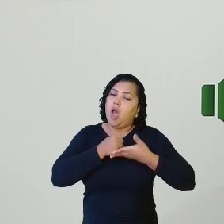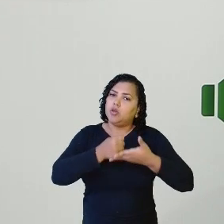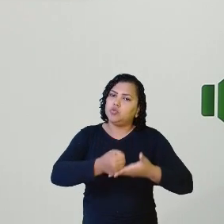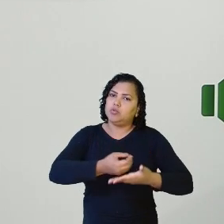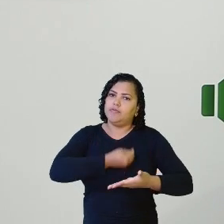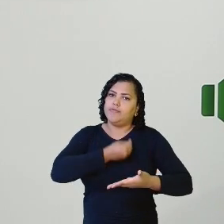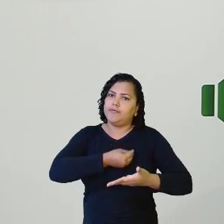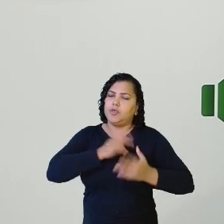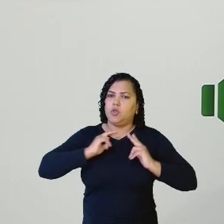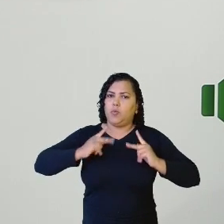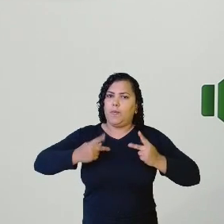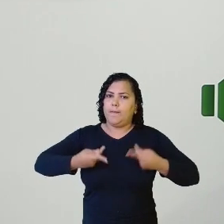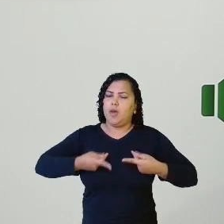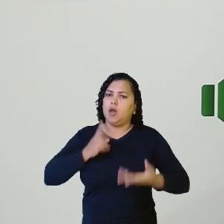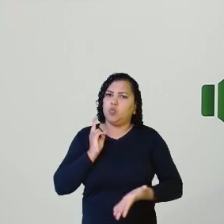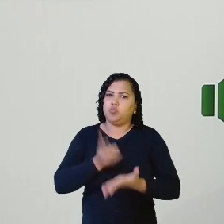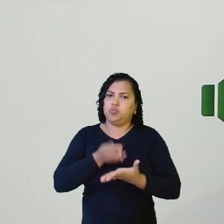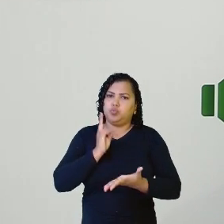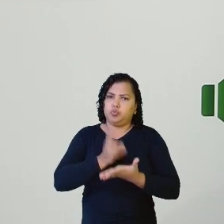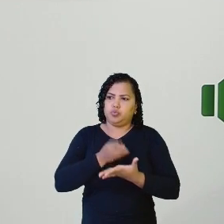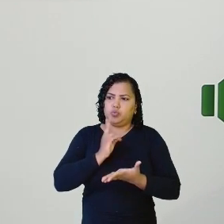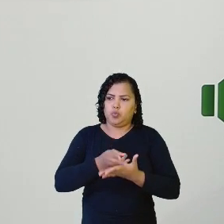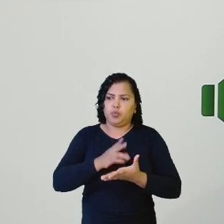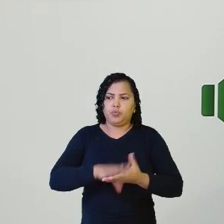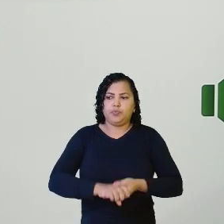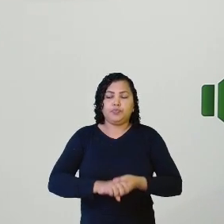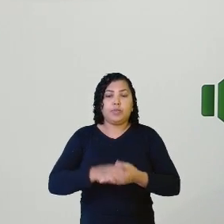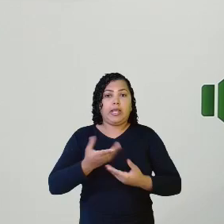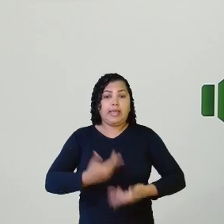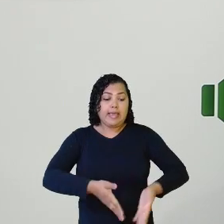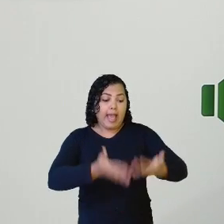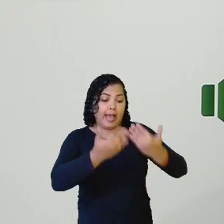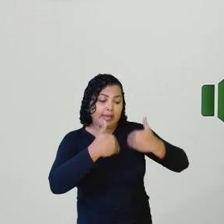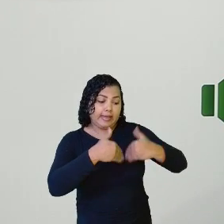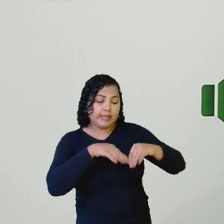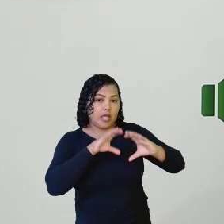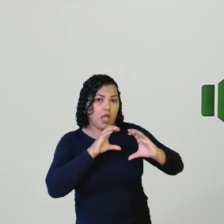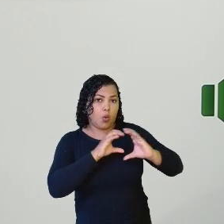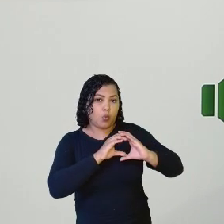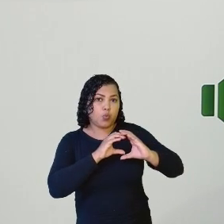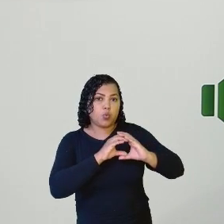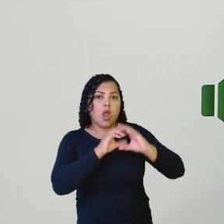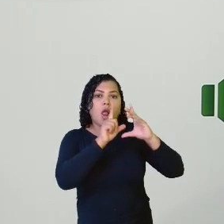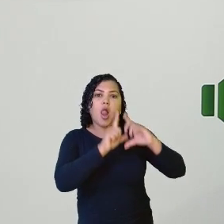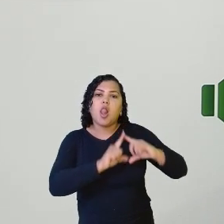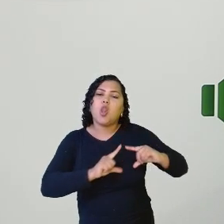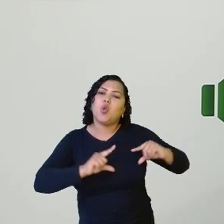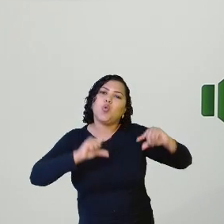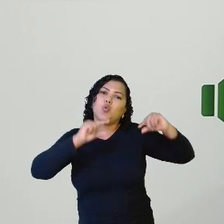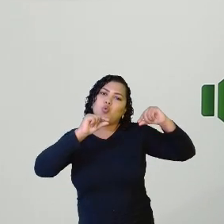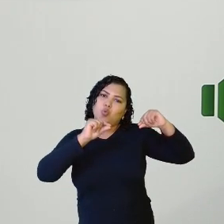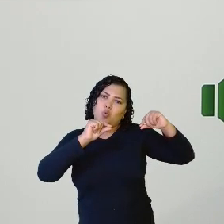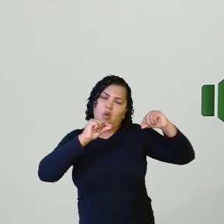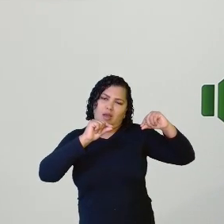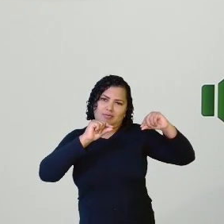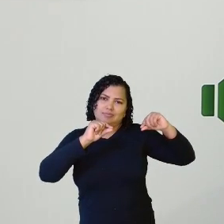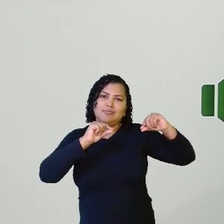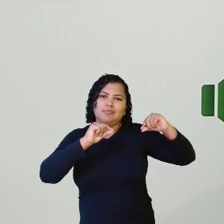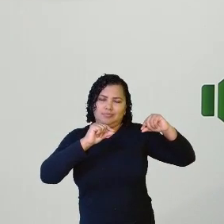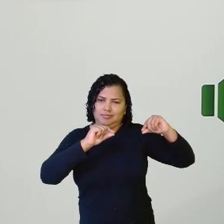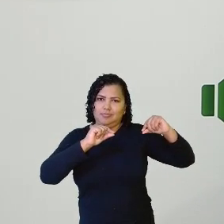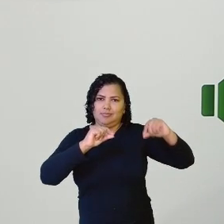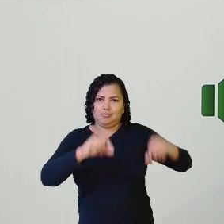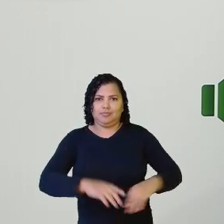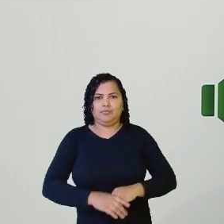astro principal do sistema solar, que é o Sol, e nós temos também o planeta Terra e o satélite da Terra,